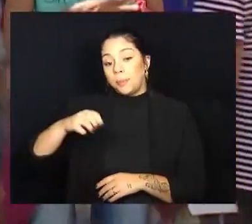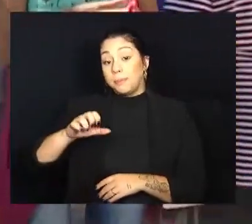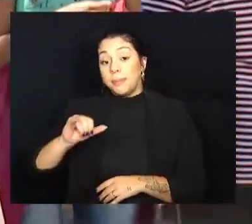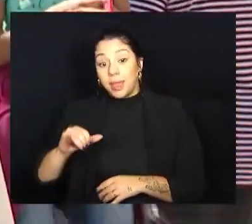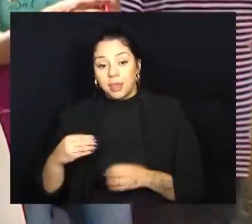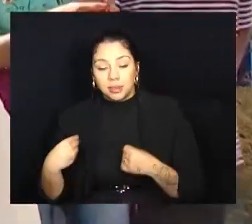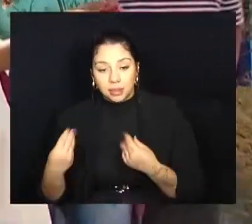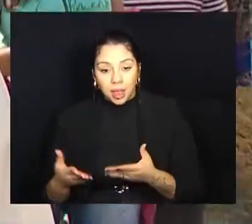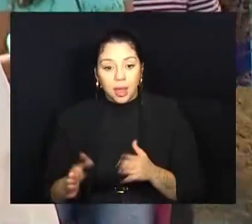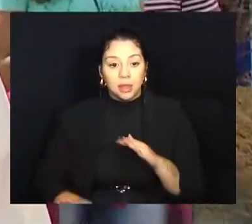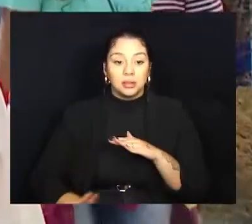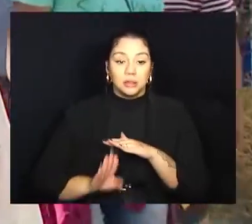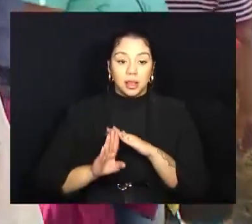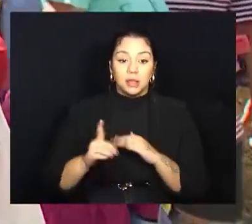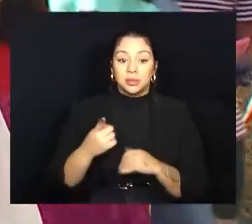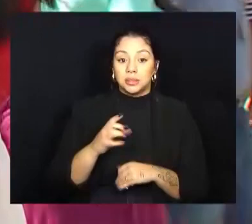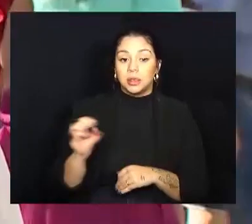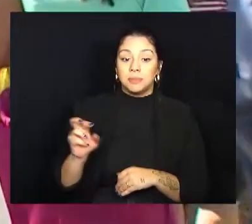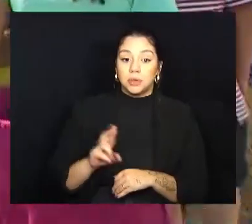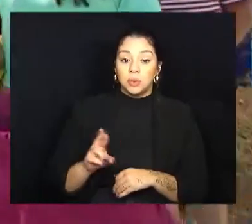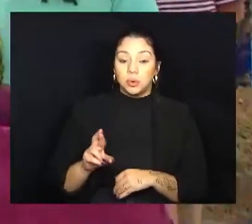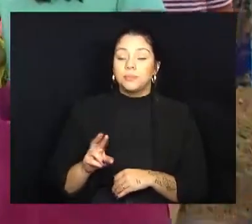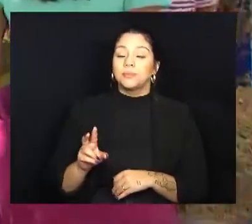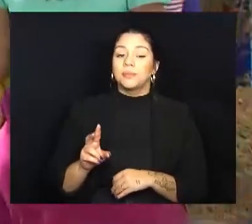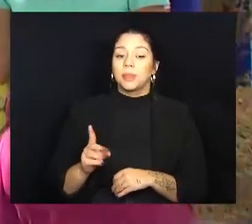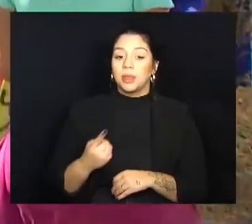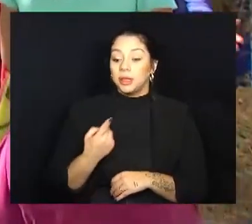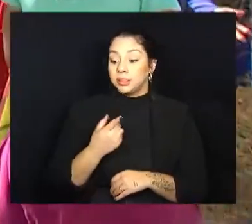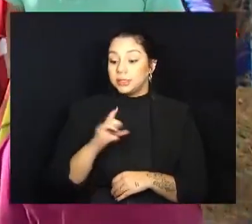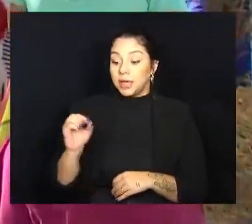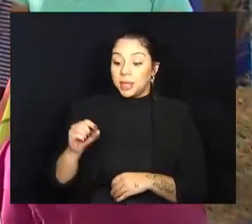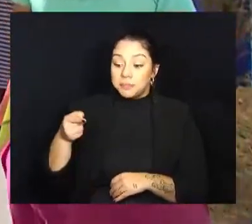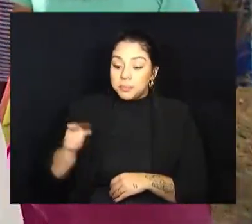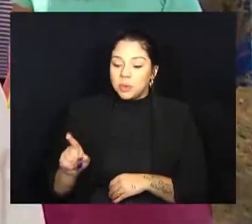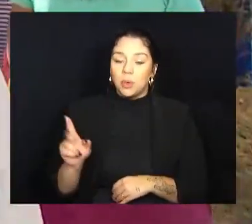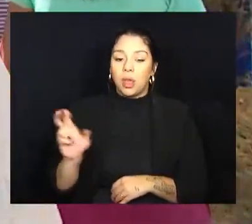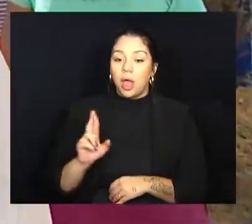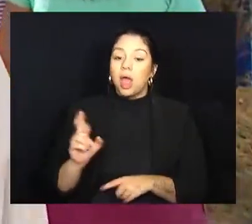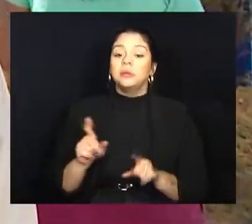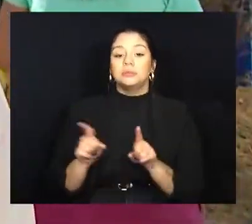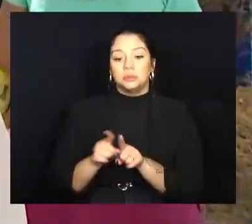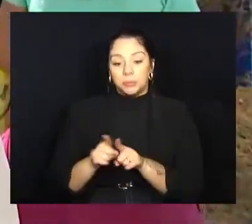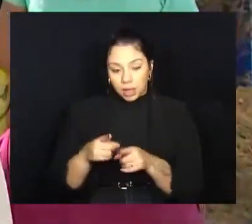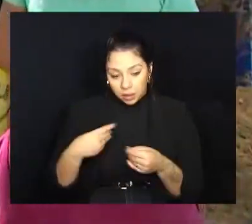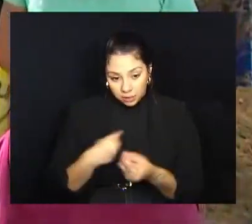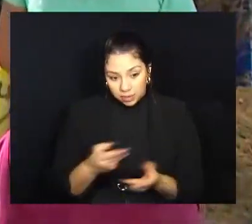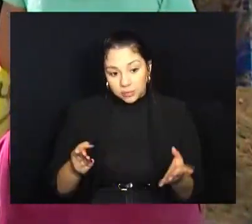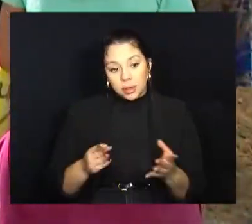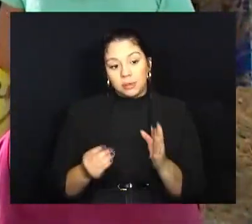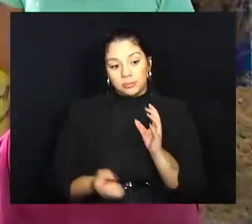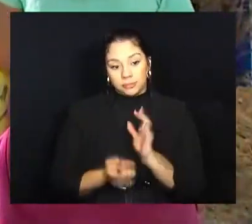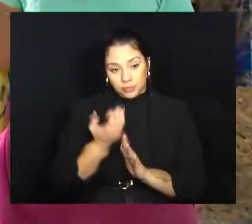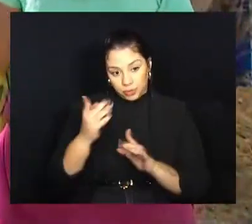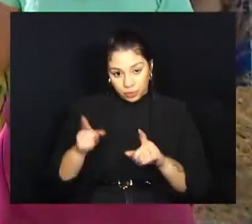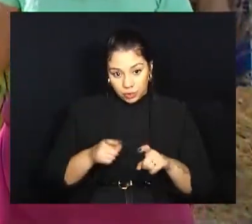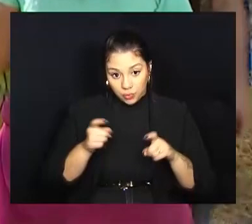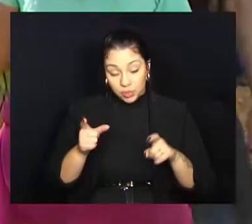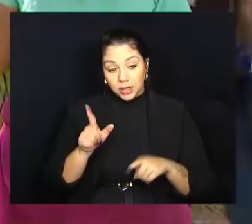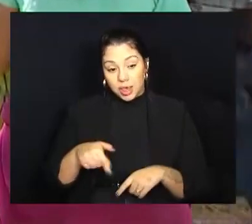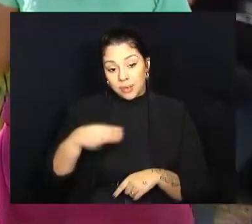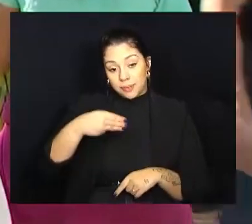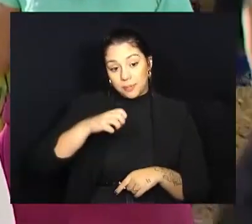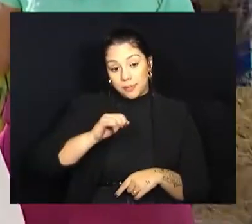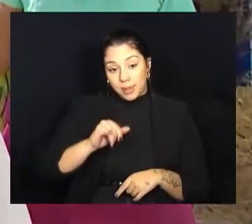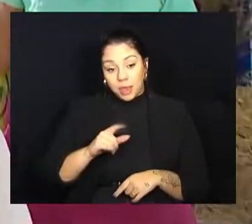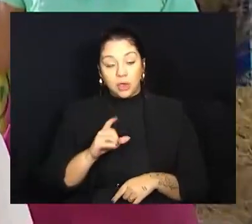R$100 mil. E a gente está dando esse crédito também para o produtor rural, aquele que é MEI, aquele que tem uma empresa, né,